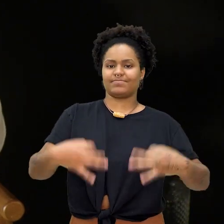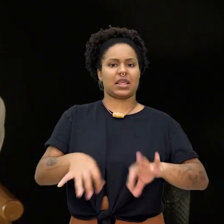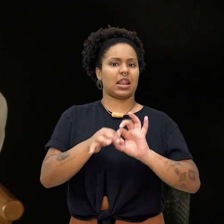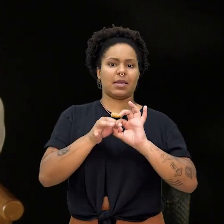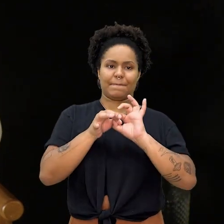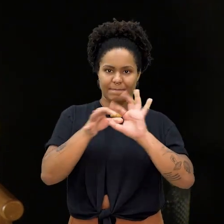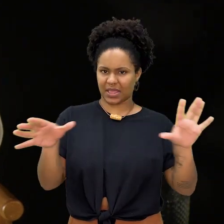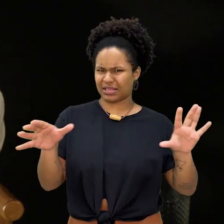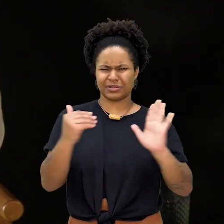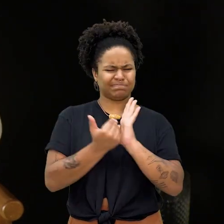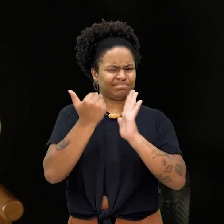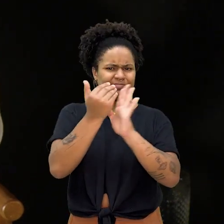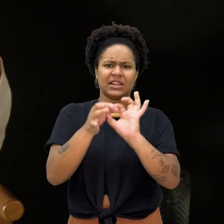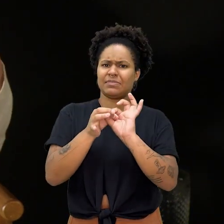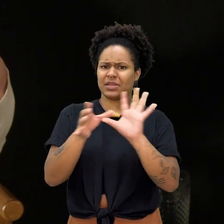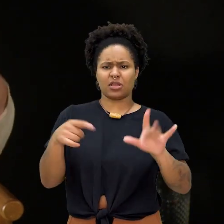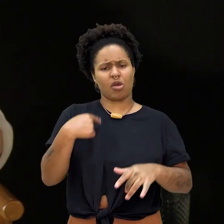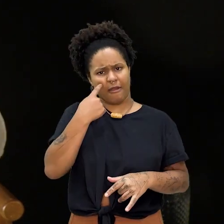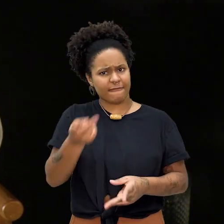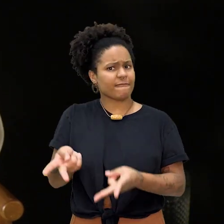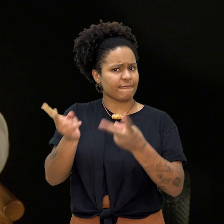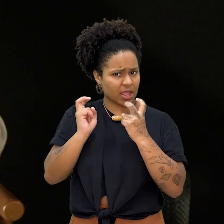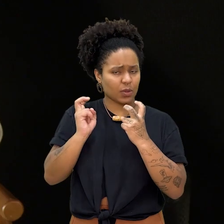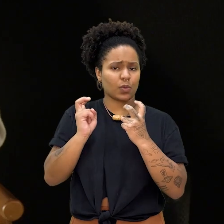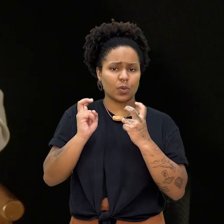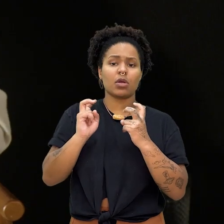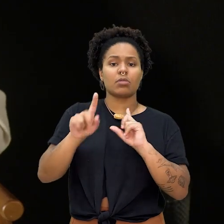altamente libertador, altamente. E isso a gente viu, e